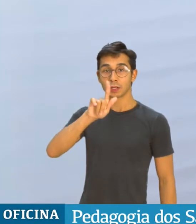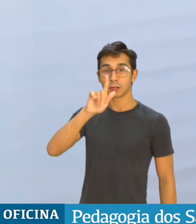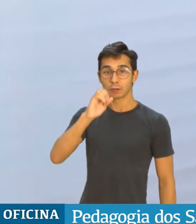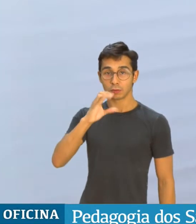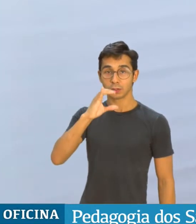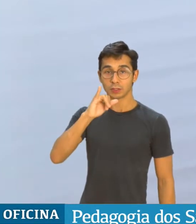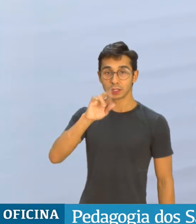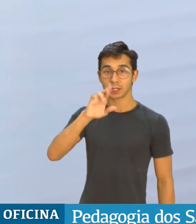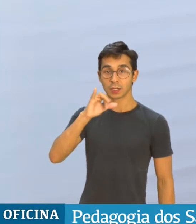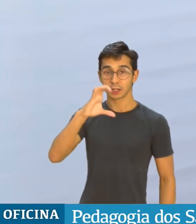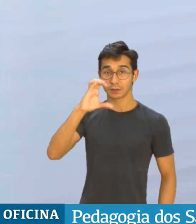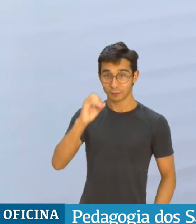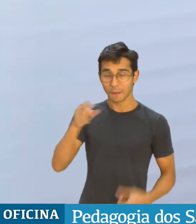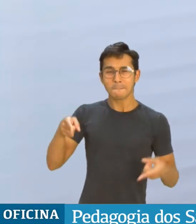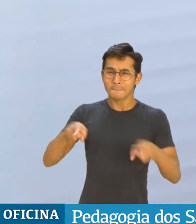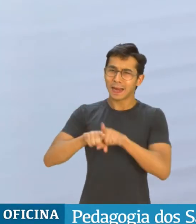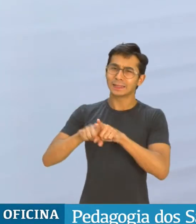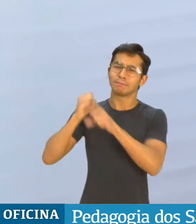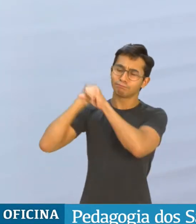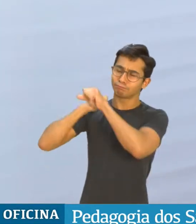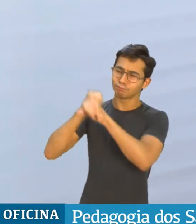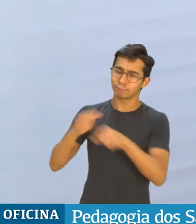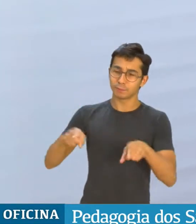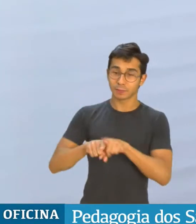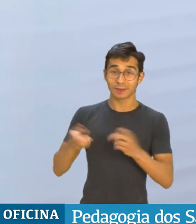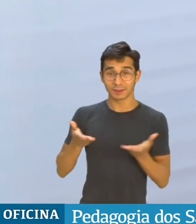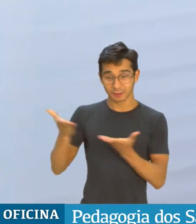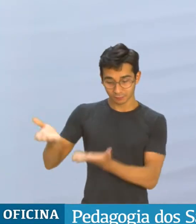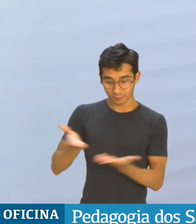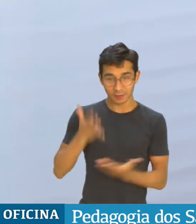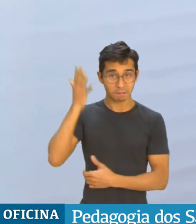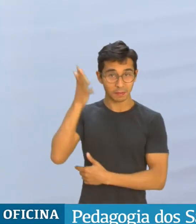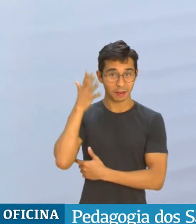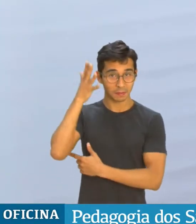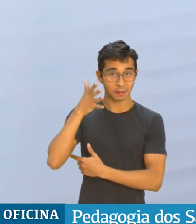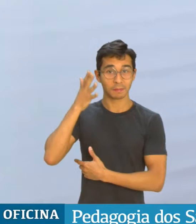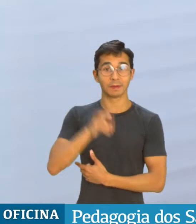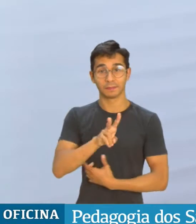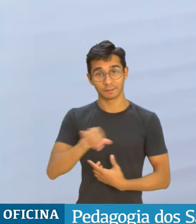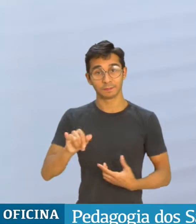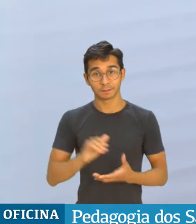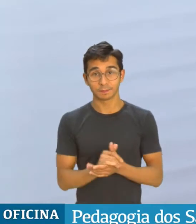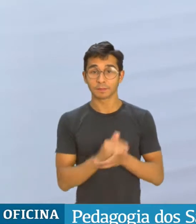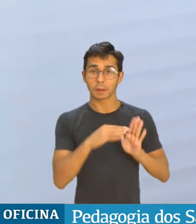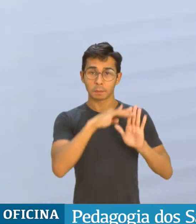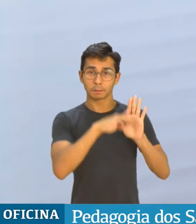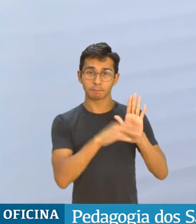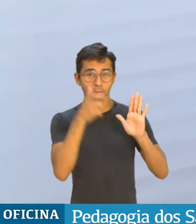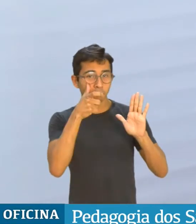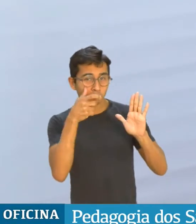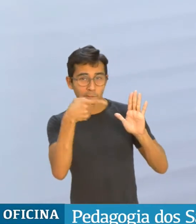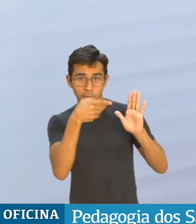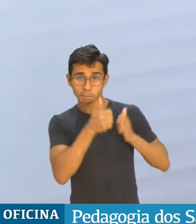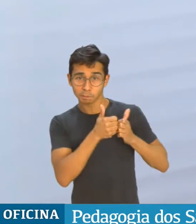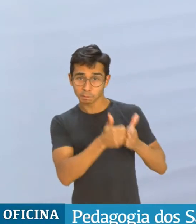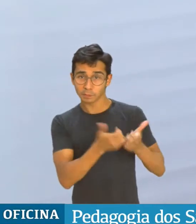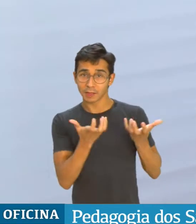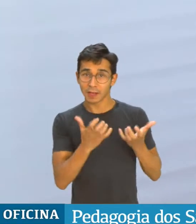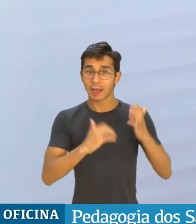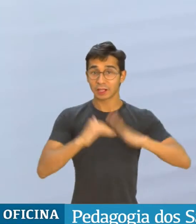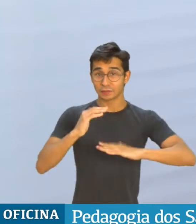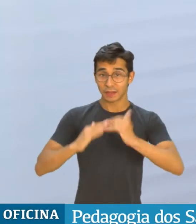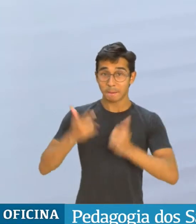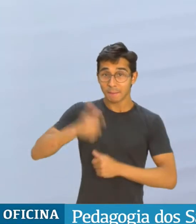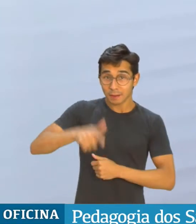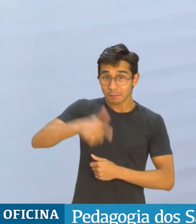data e convidado de hoje. Se vocês quiserem acompanhar a nossa programação e participarem de outras atividades como a de